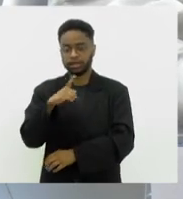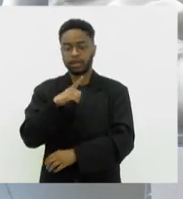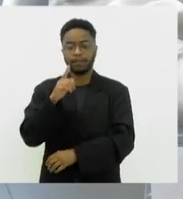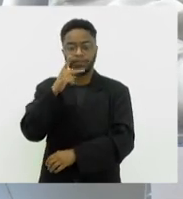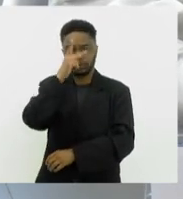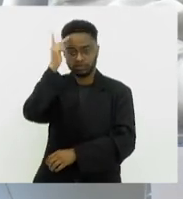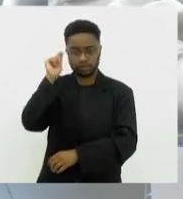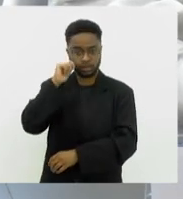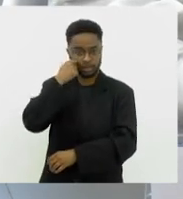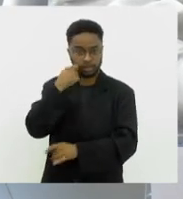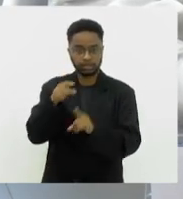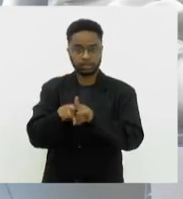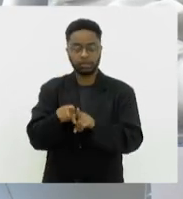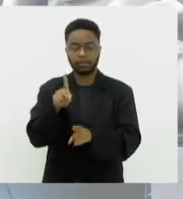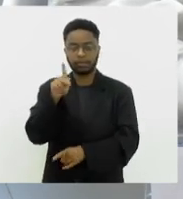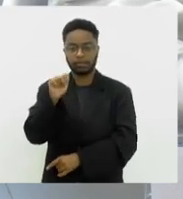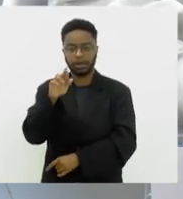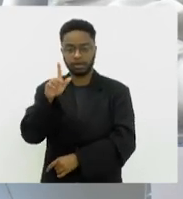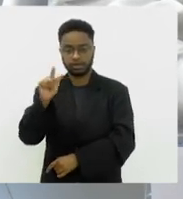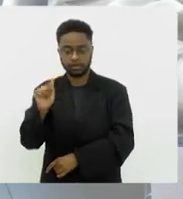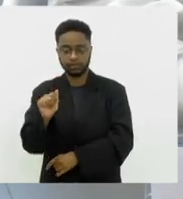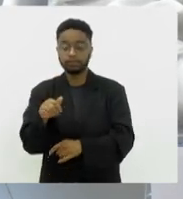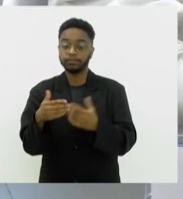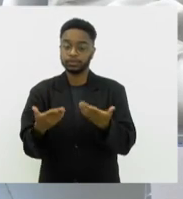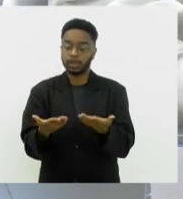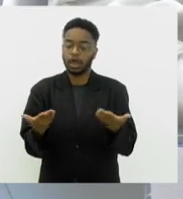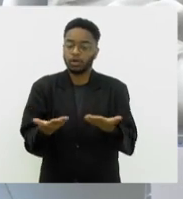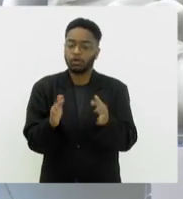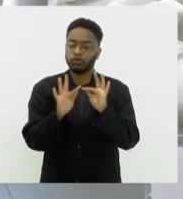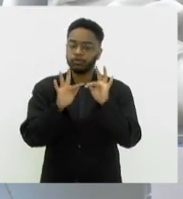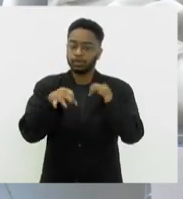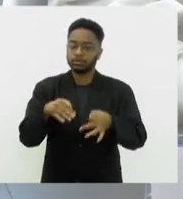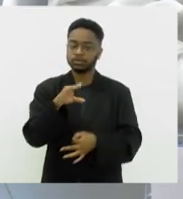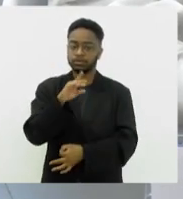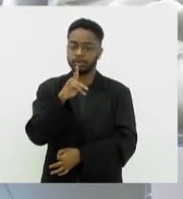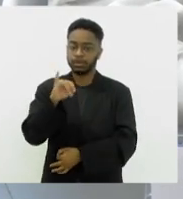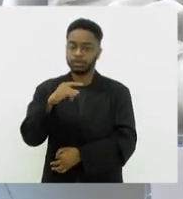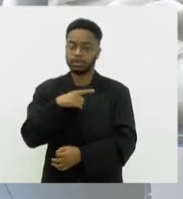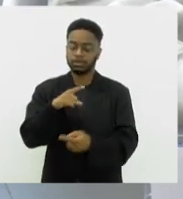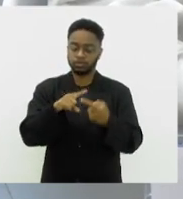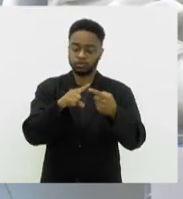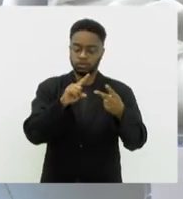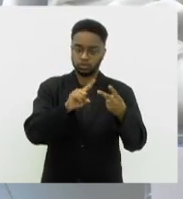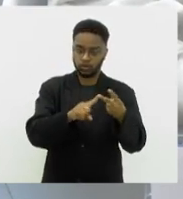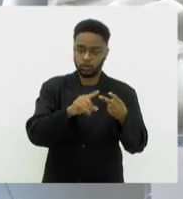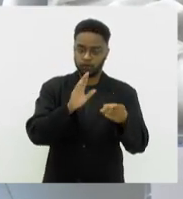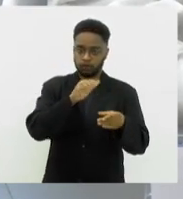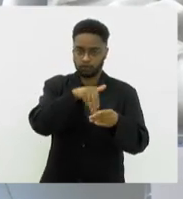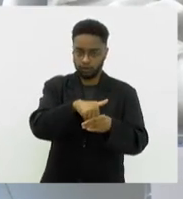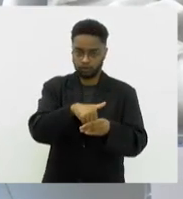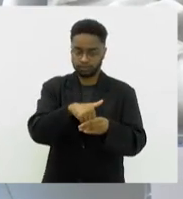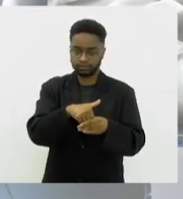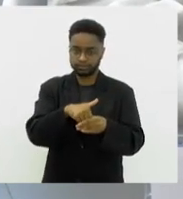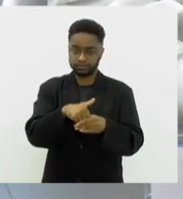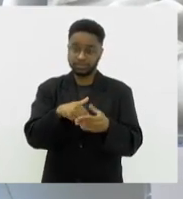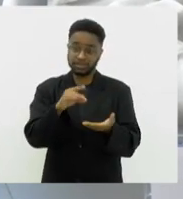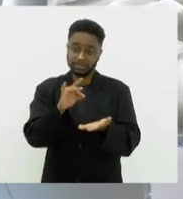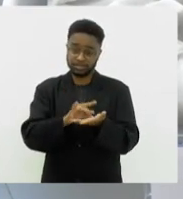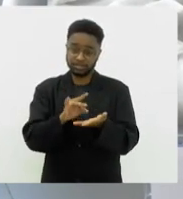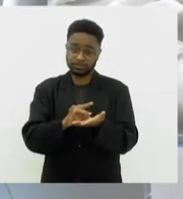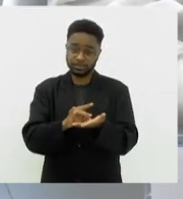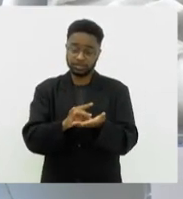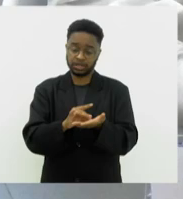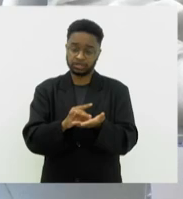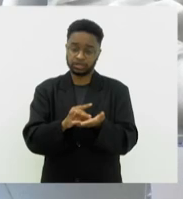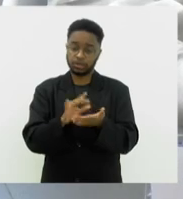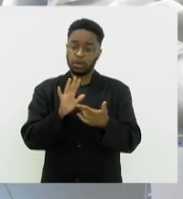pretas e pardas assim chegamos ao final desta CPI com dois votos que na verdade traduzem duas